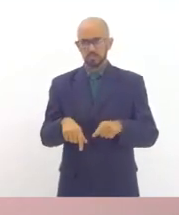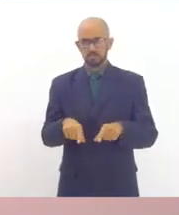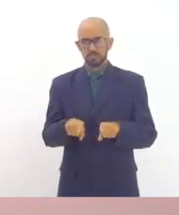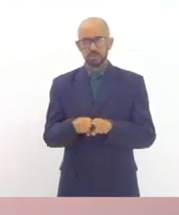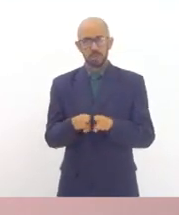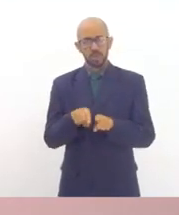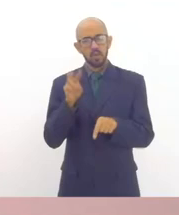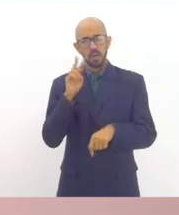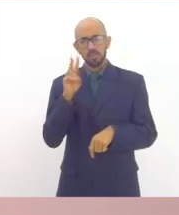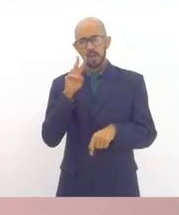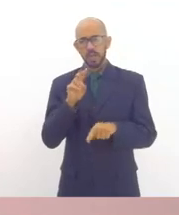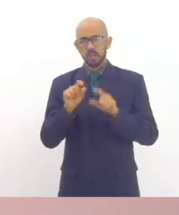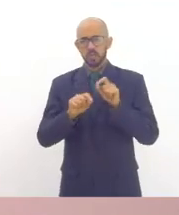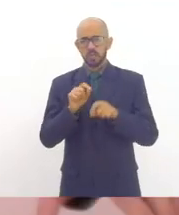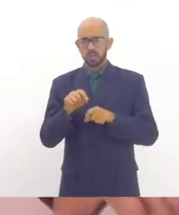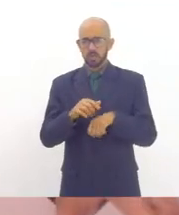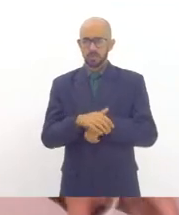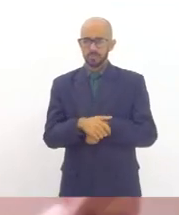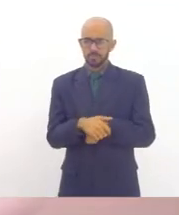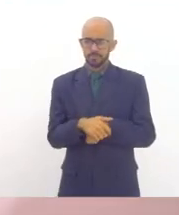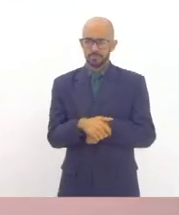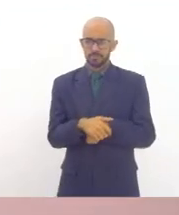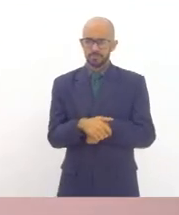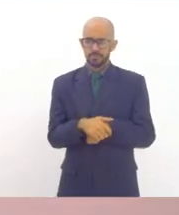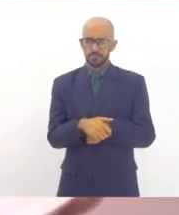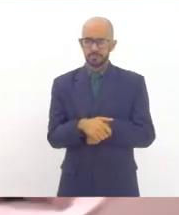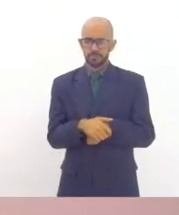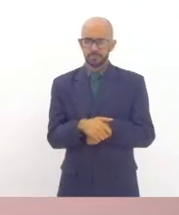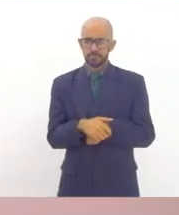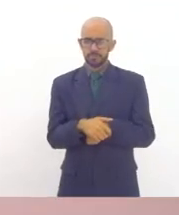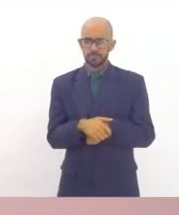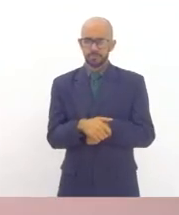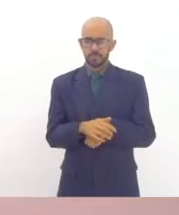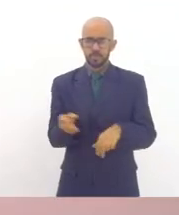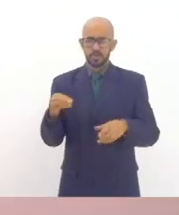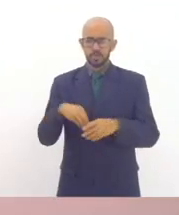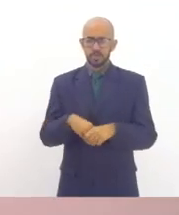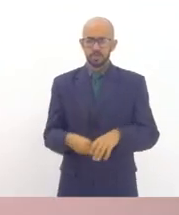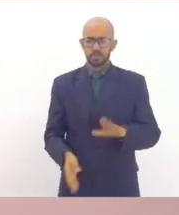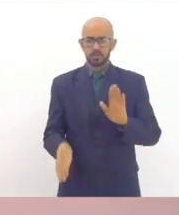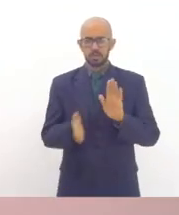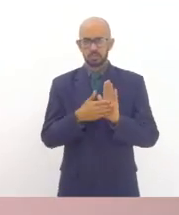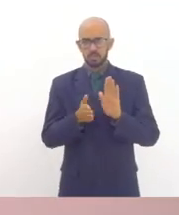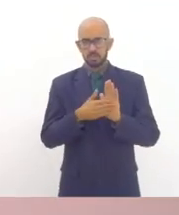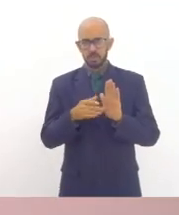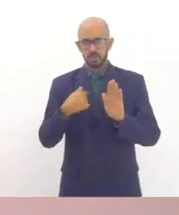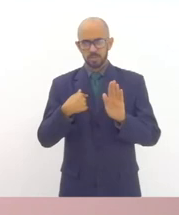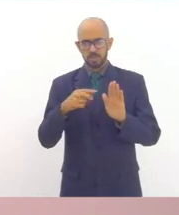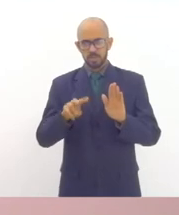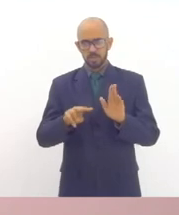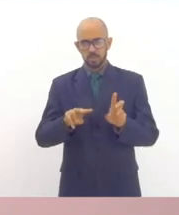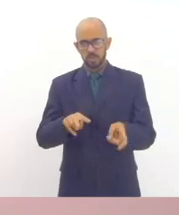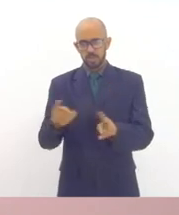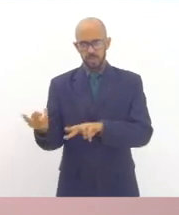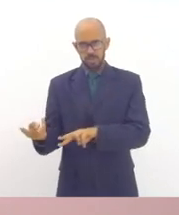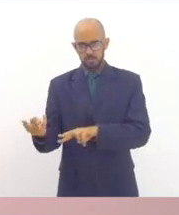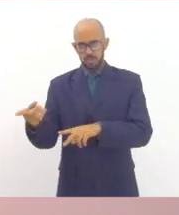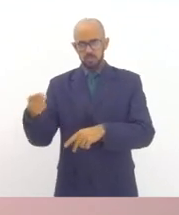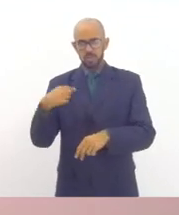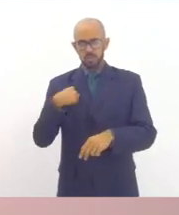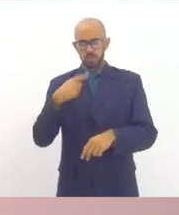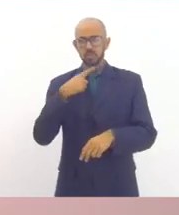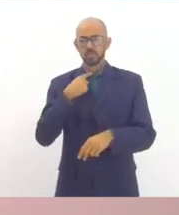lembrei. Então, dentro da proposta que eu encaminho, da proposta que eu